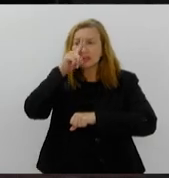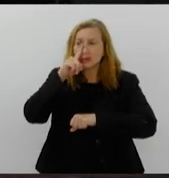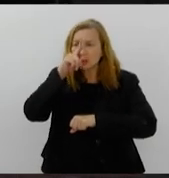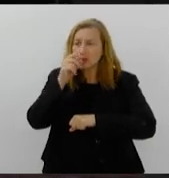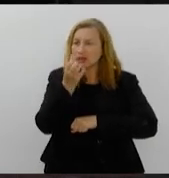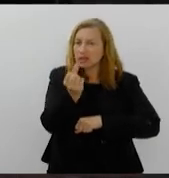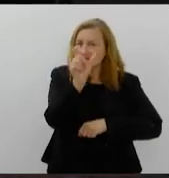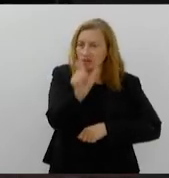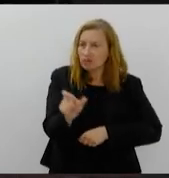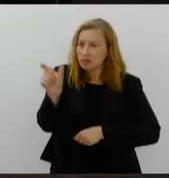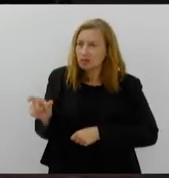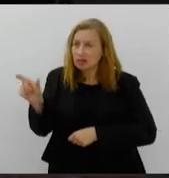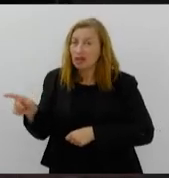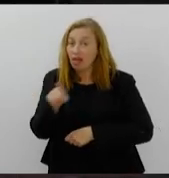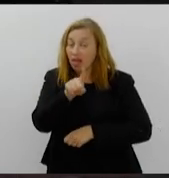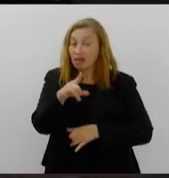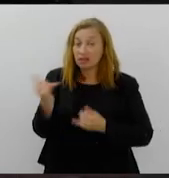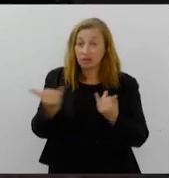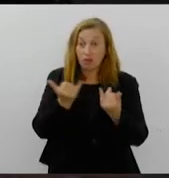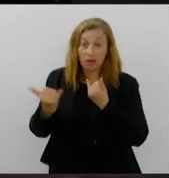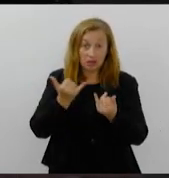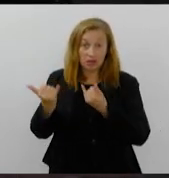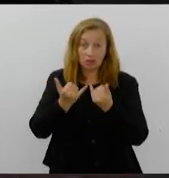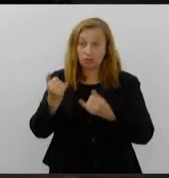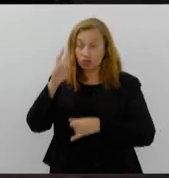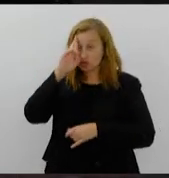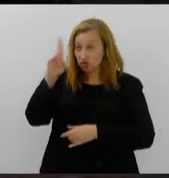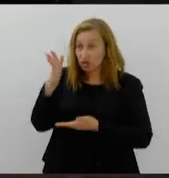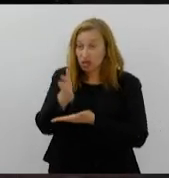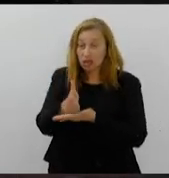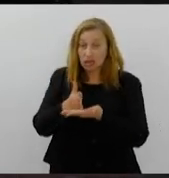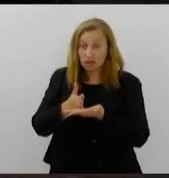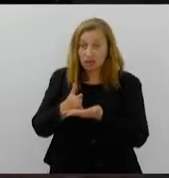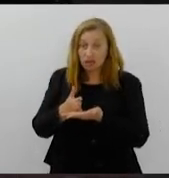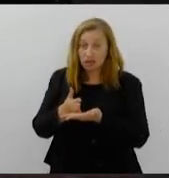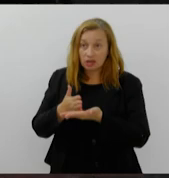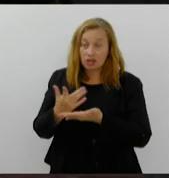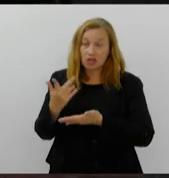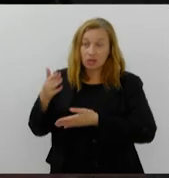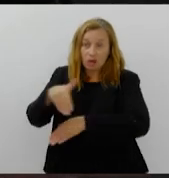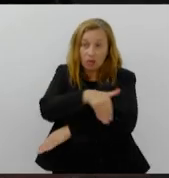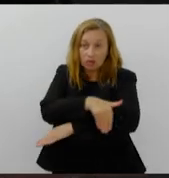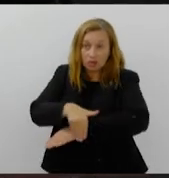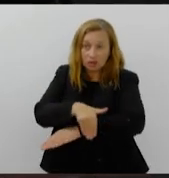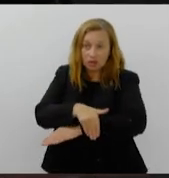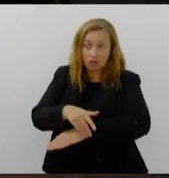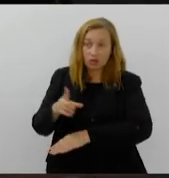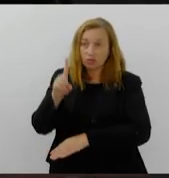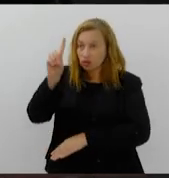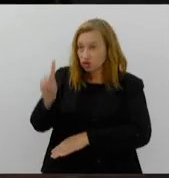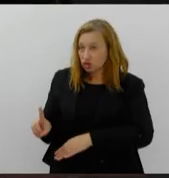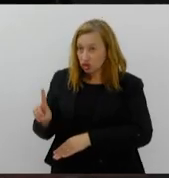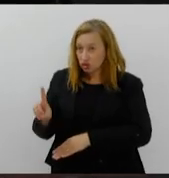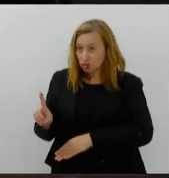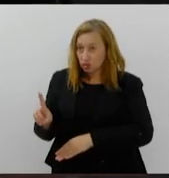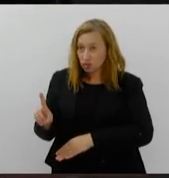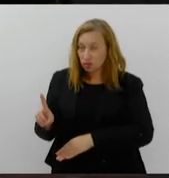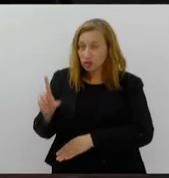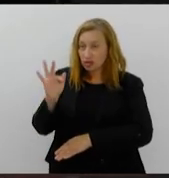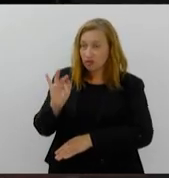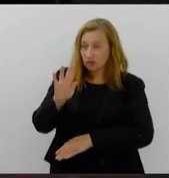Essa informação dos sócios, que dividem o mesmo endereço com o diretor executivo da